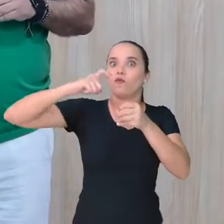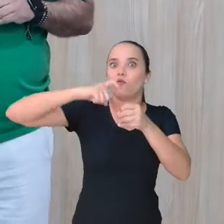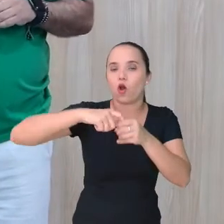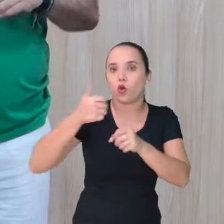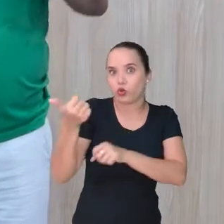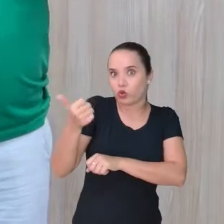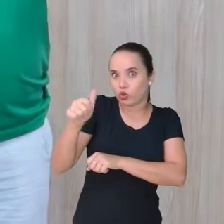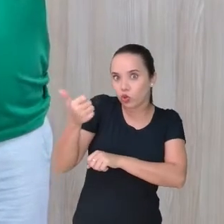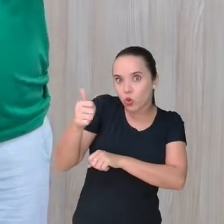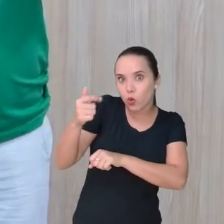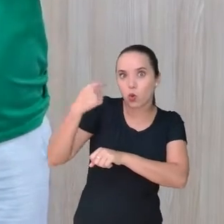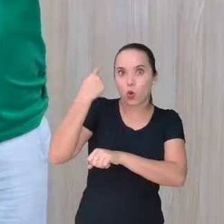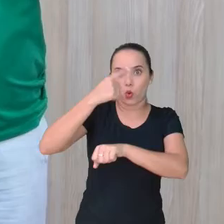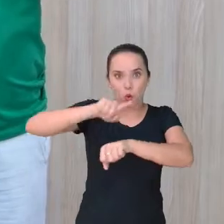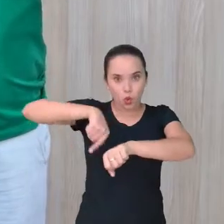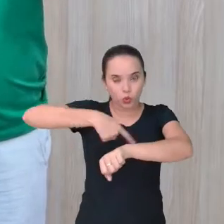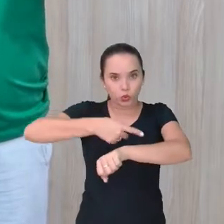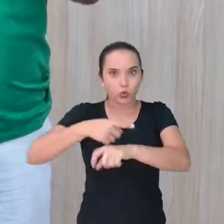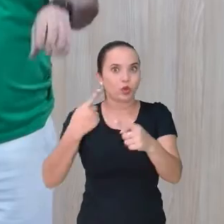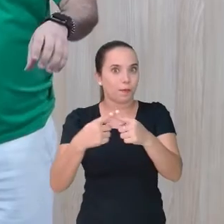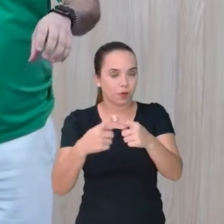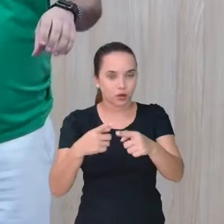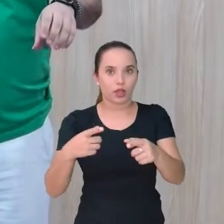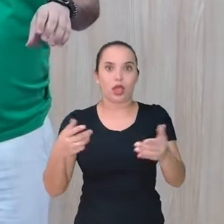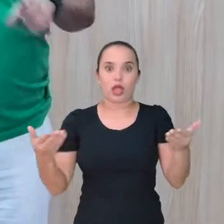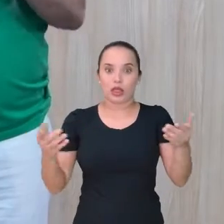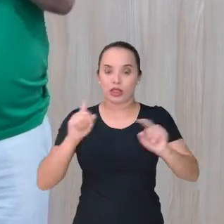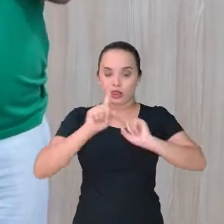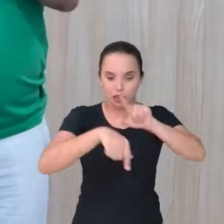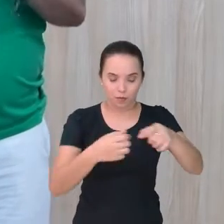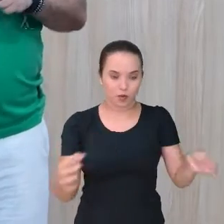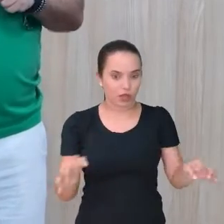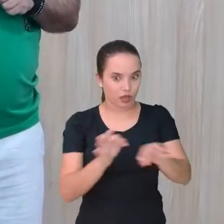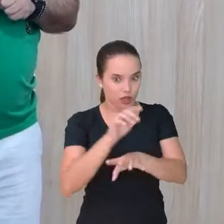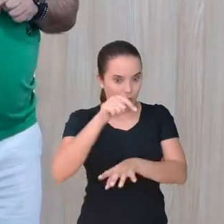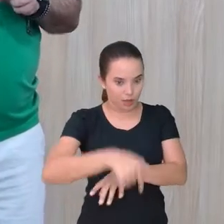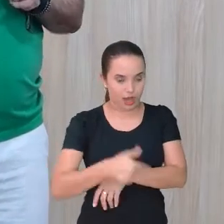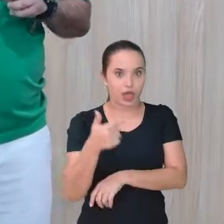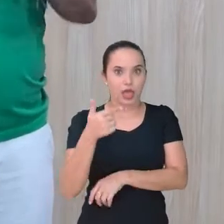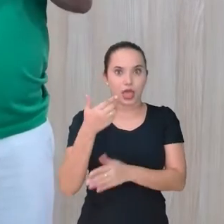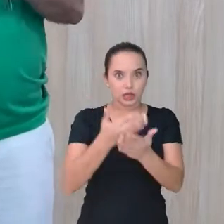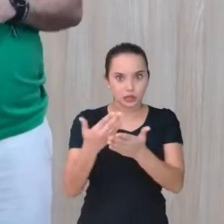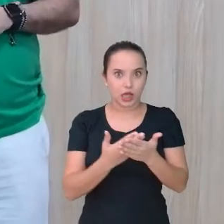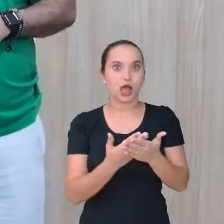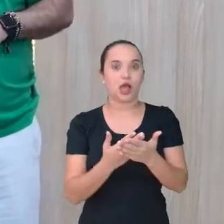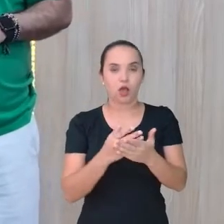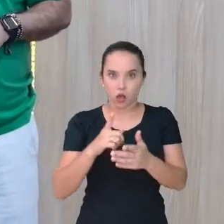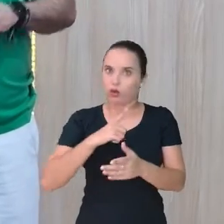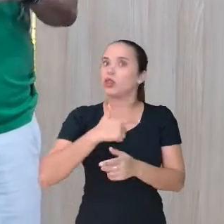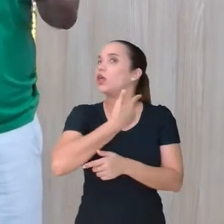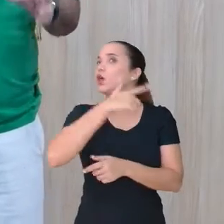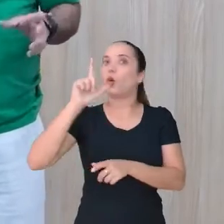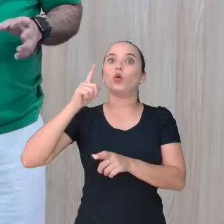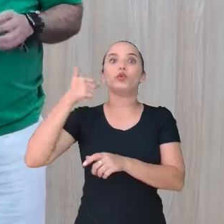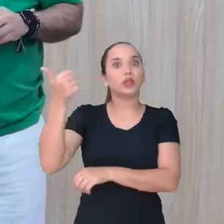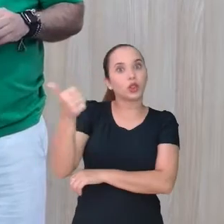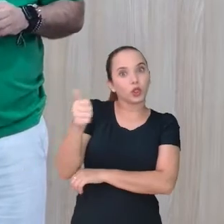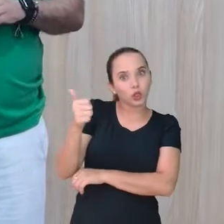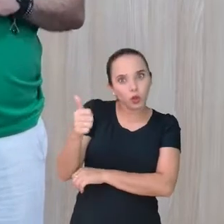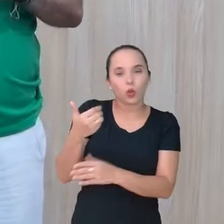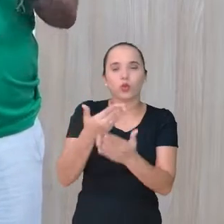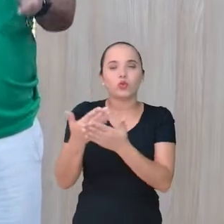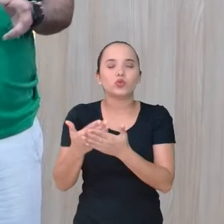11 horas, porque encerrada essa segunda aula de hoje, às 11 horas vocês terão uma outra aula, uma aula extra